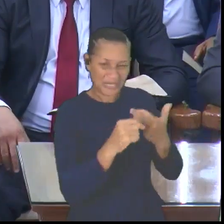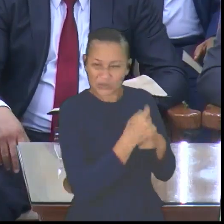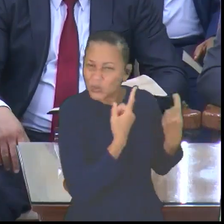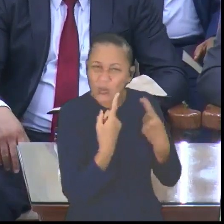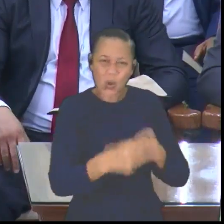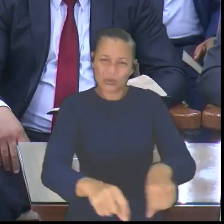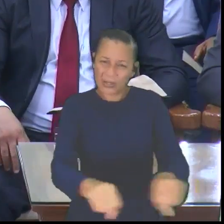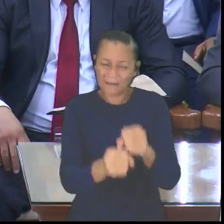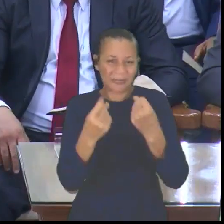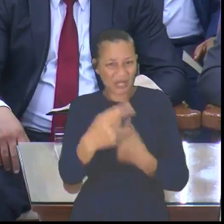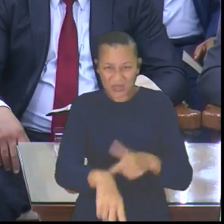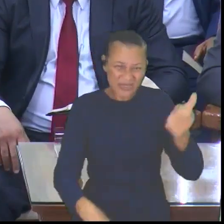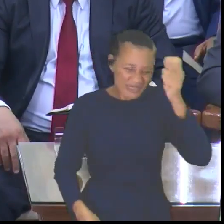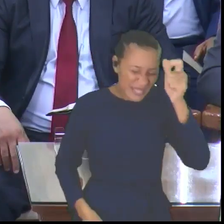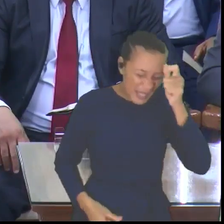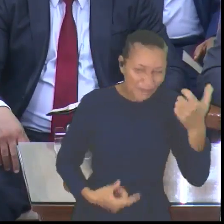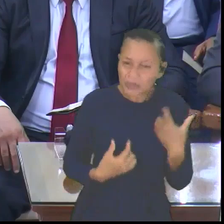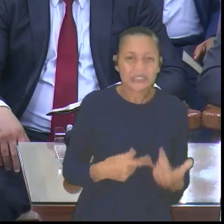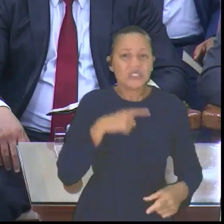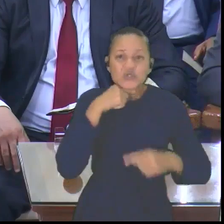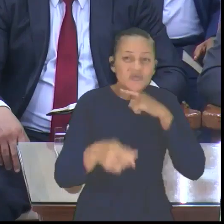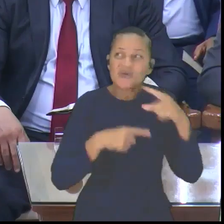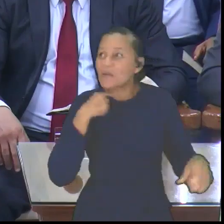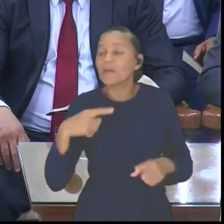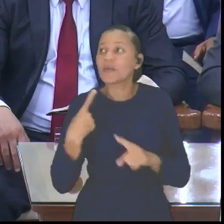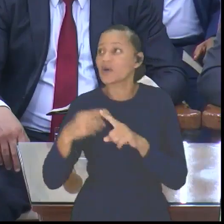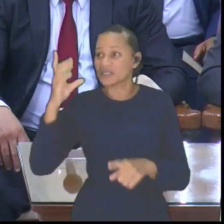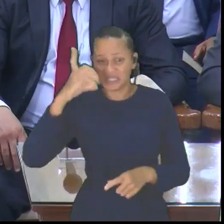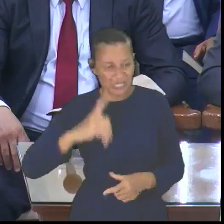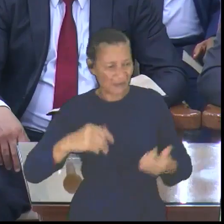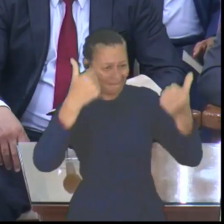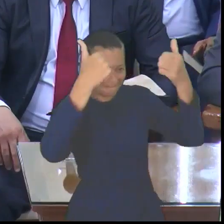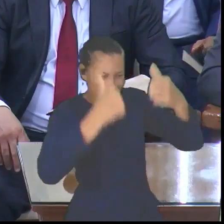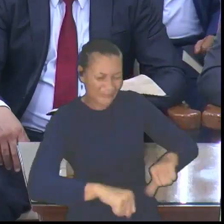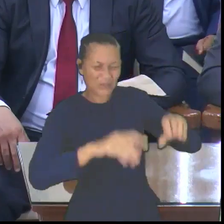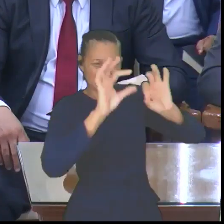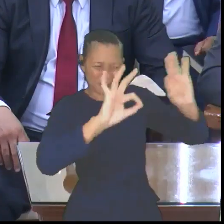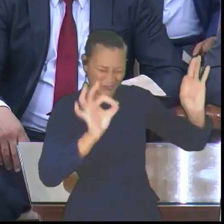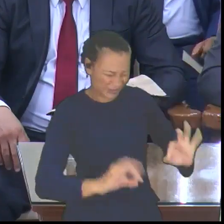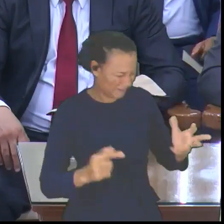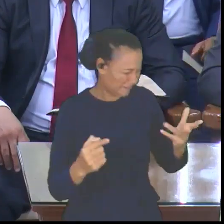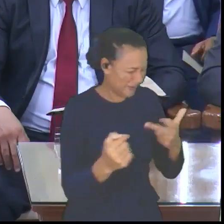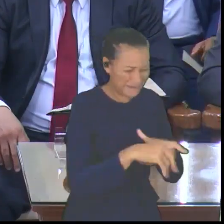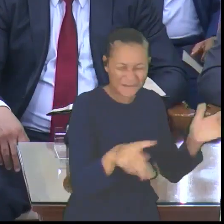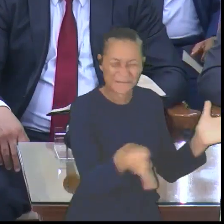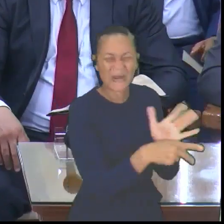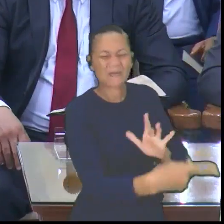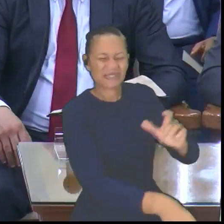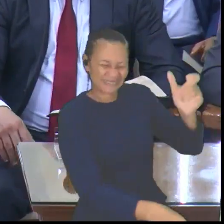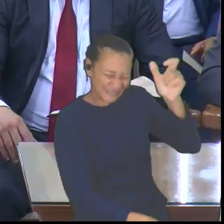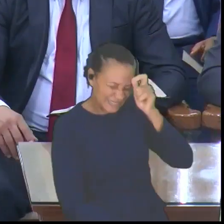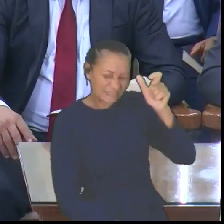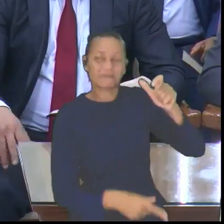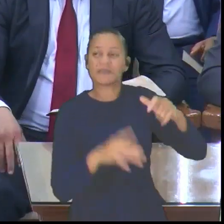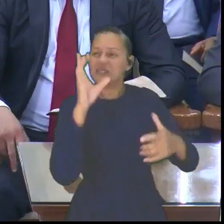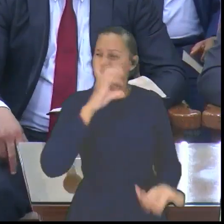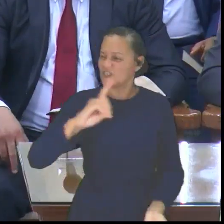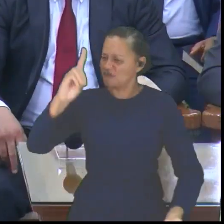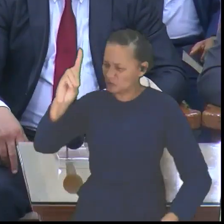você. Satanás não vai conseguir. Deus vai frustrar os planos do inimigo e Deus